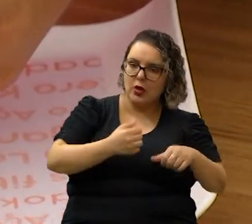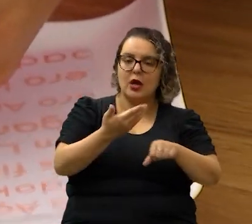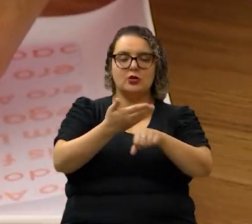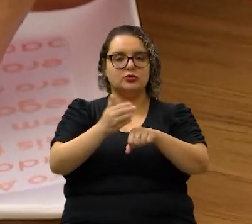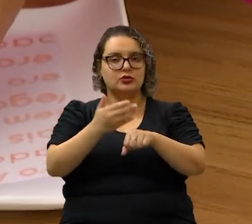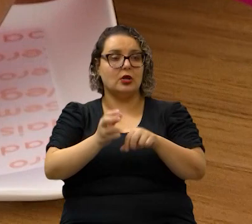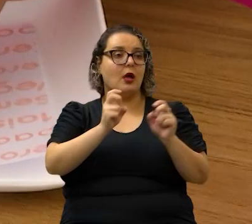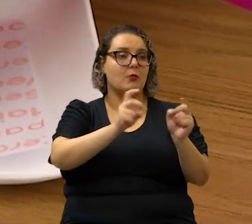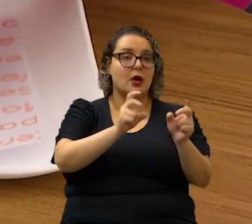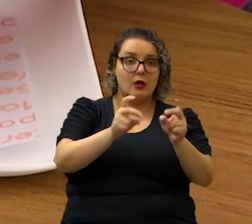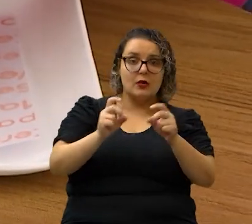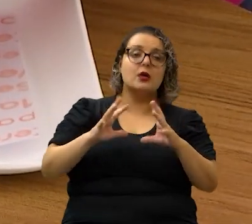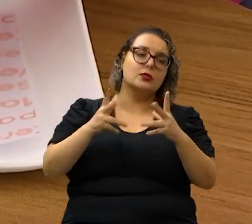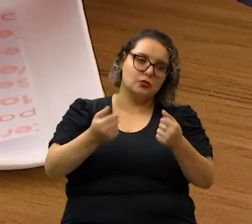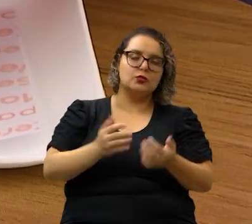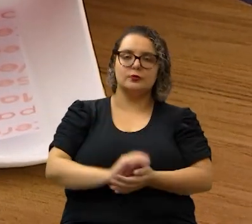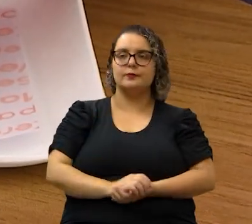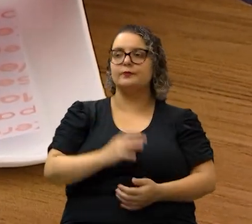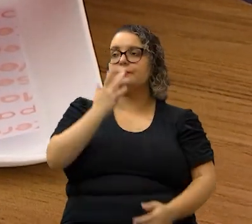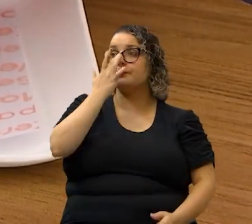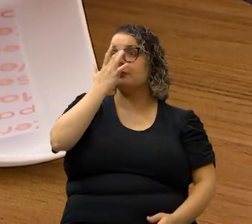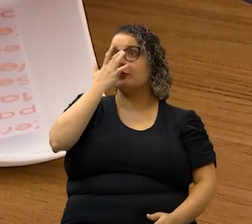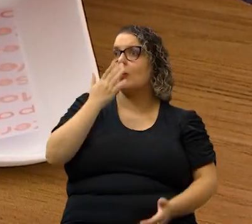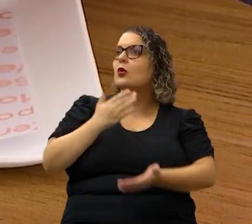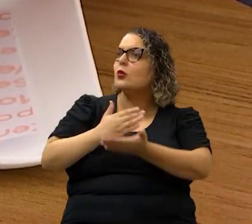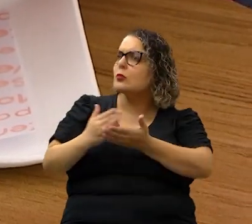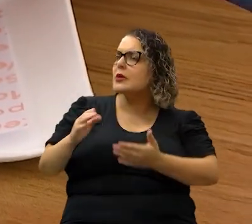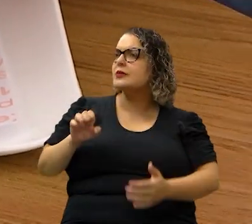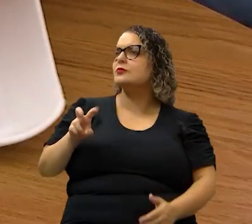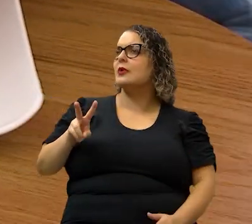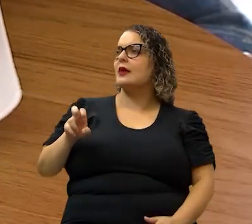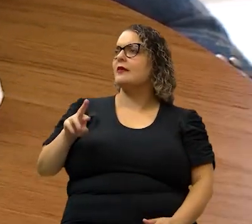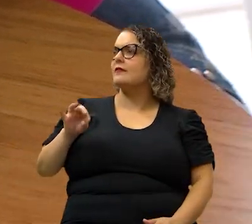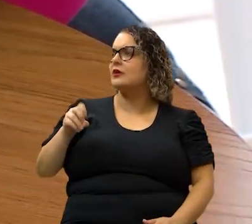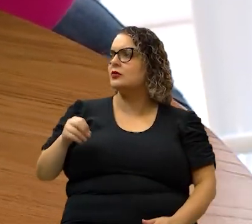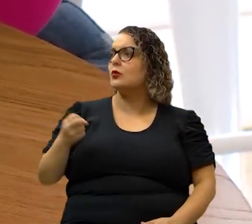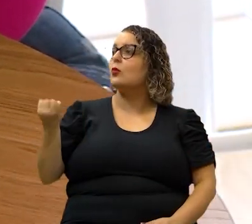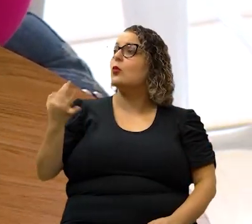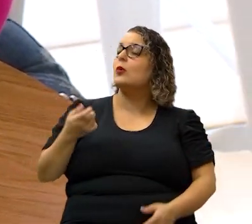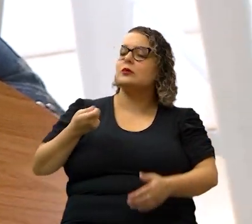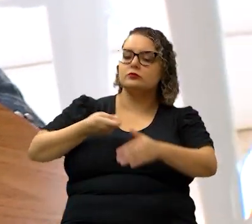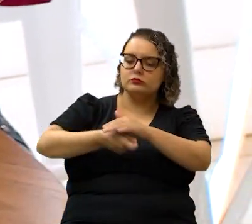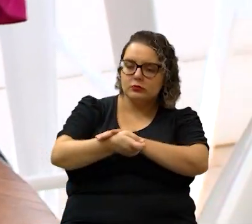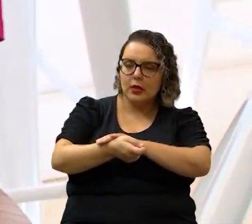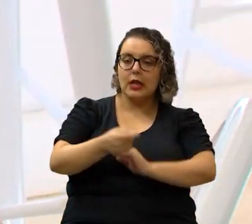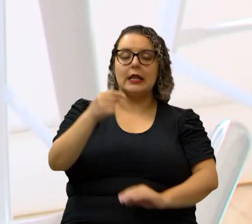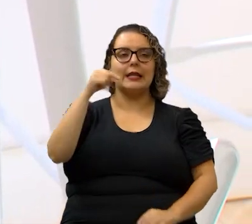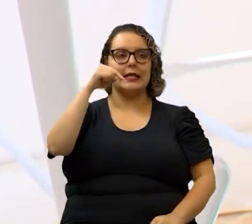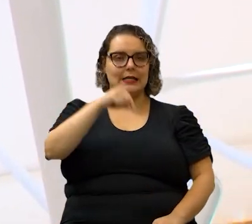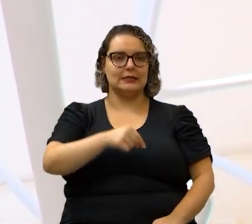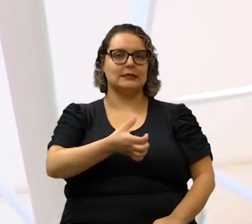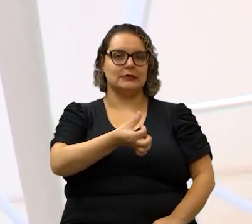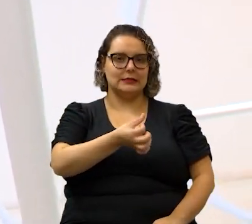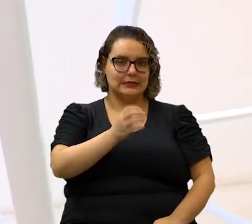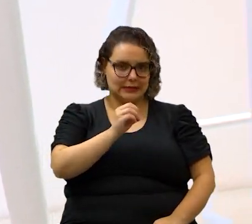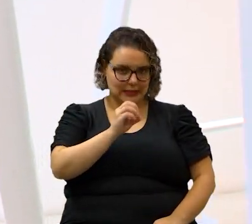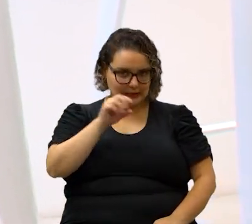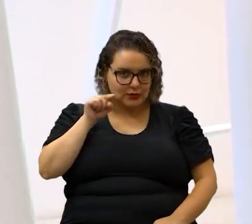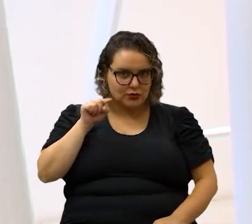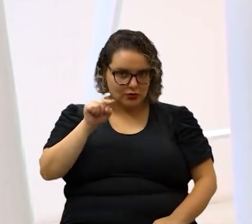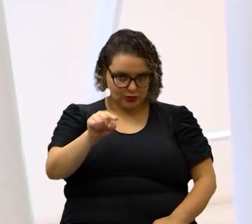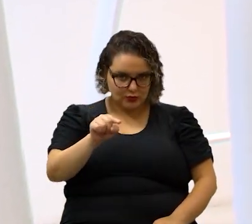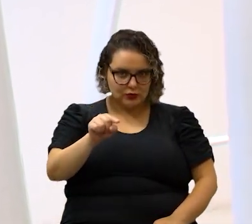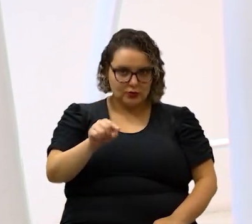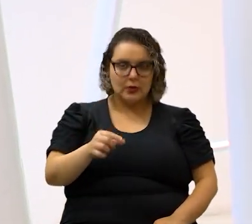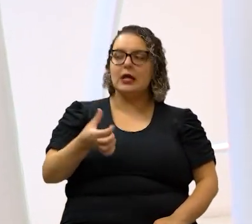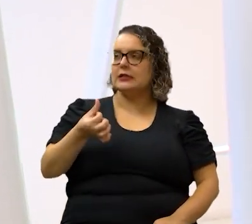cozinha, treinamentos de vendas e tudo mais. Inicialmente, Everton, quanto foi o seu investimento nesse negócio? Nesse negócio aqui, 600